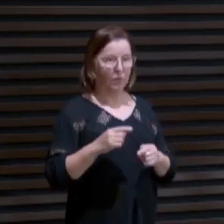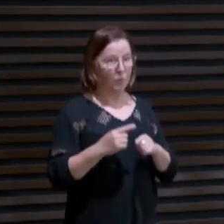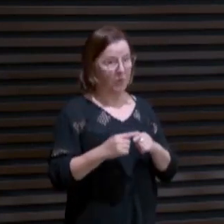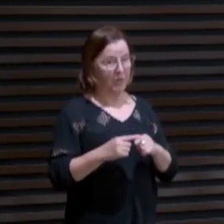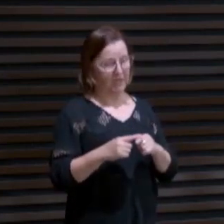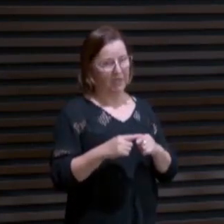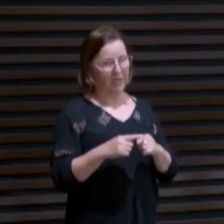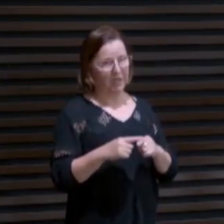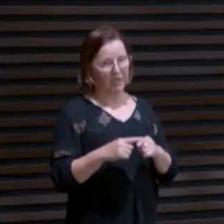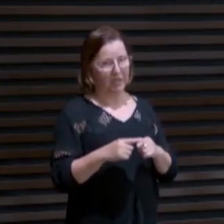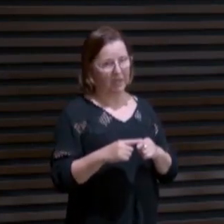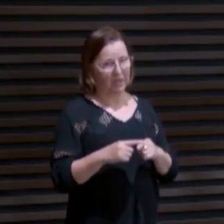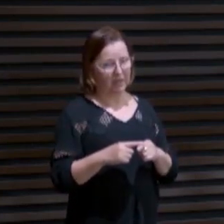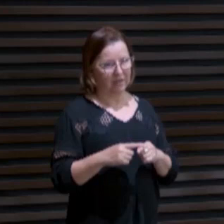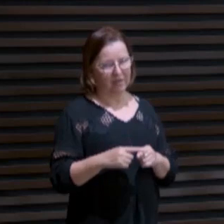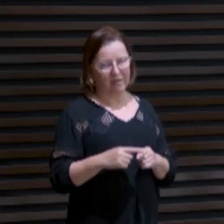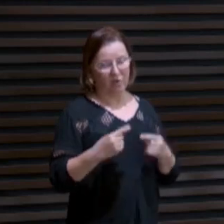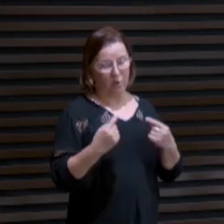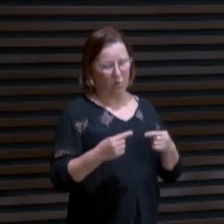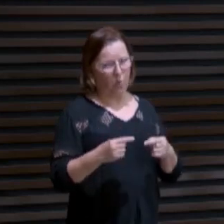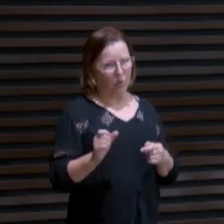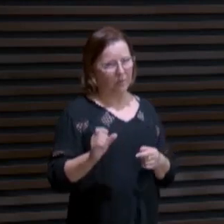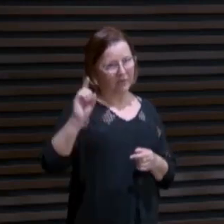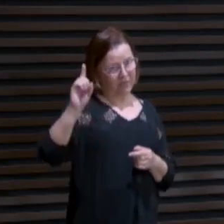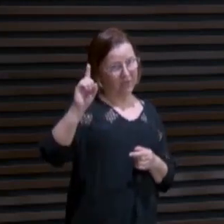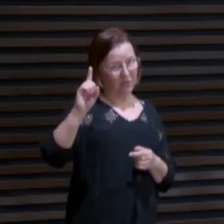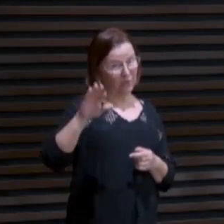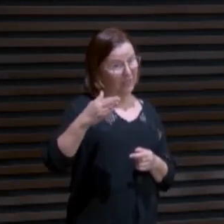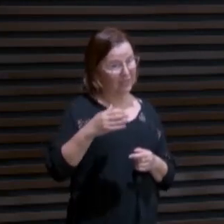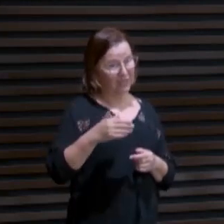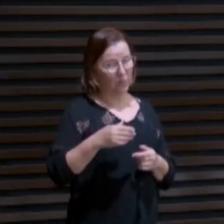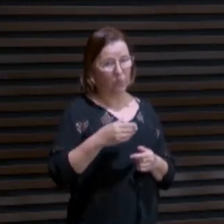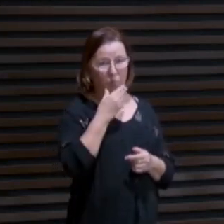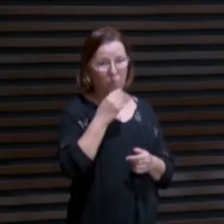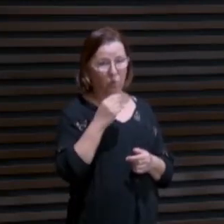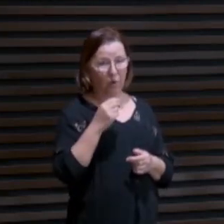Dizem-nos que um dos ministros, colega dele, foi visitá-lo na prisão